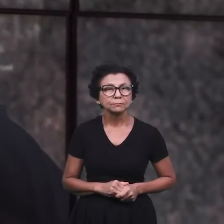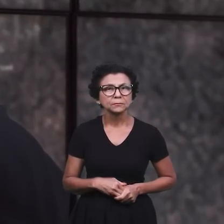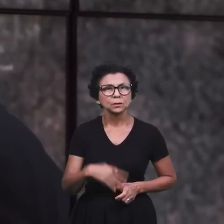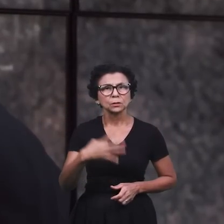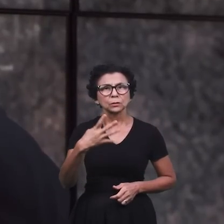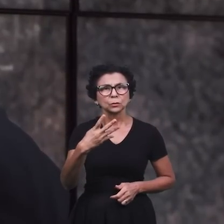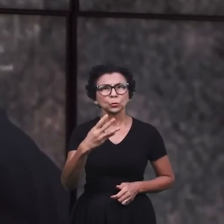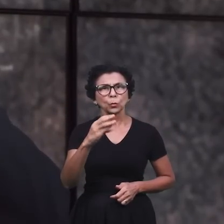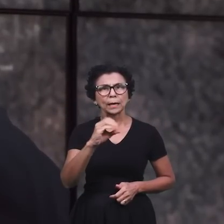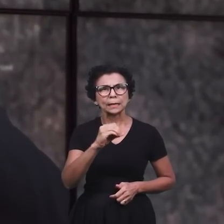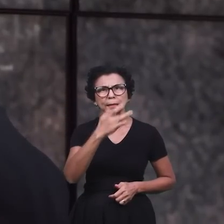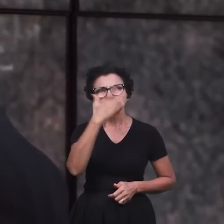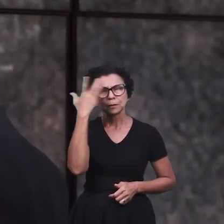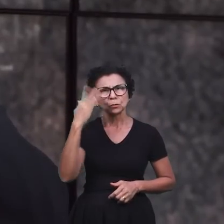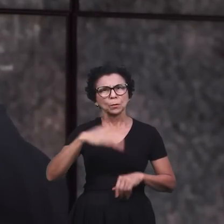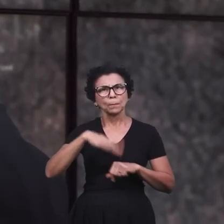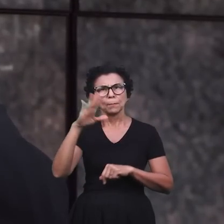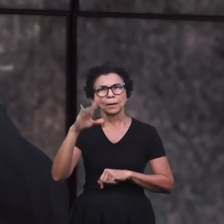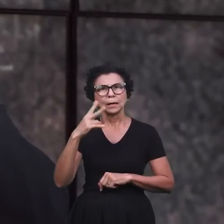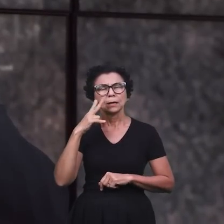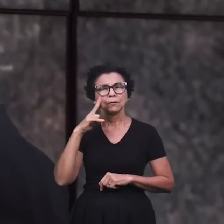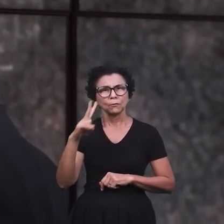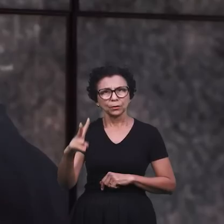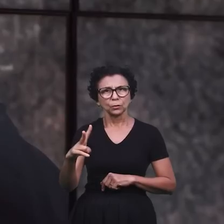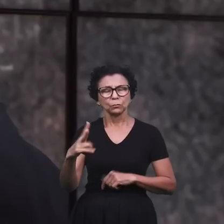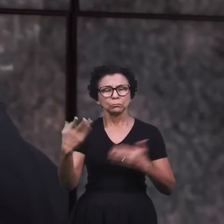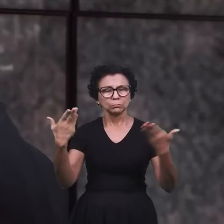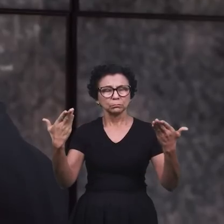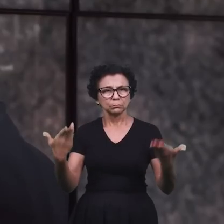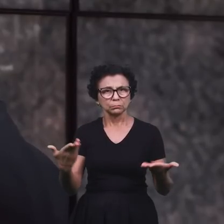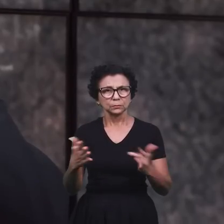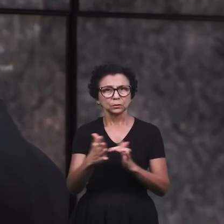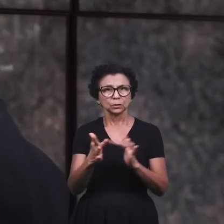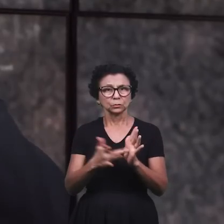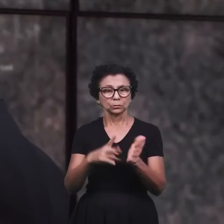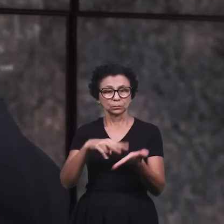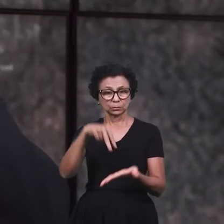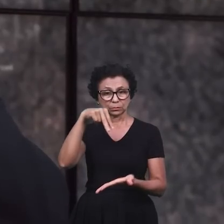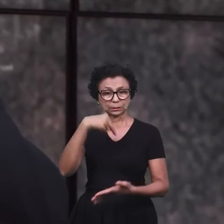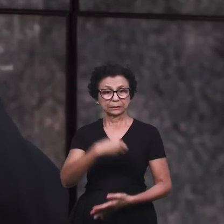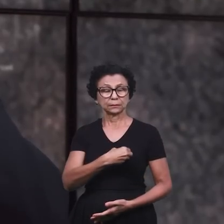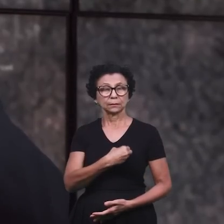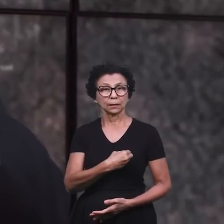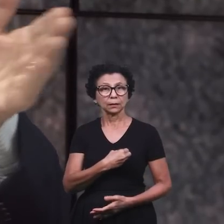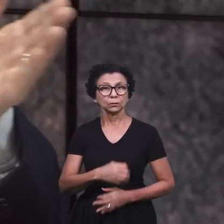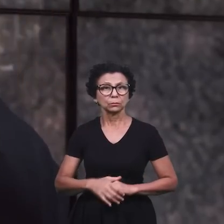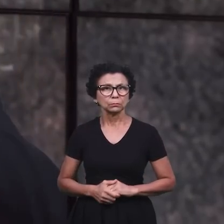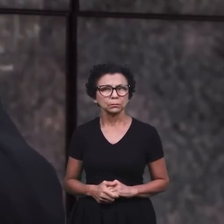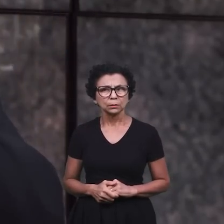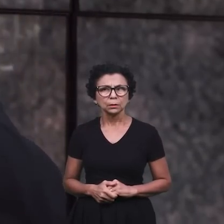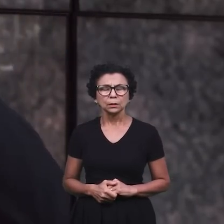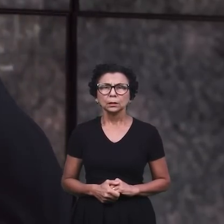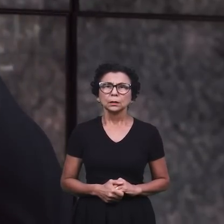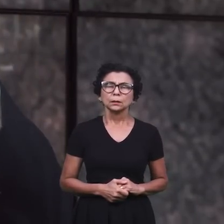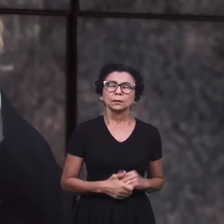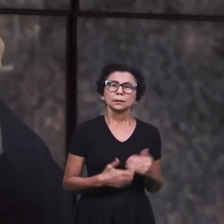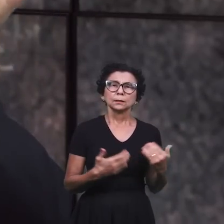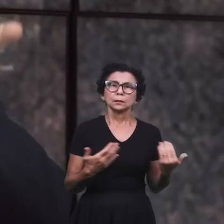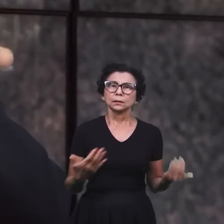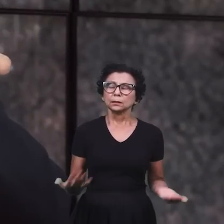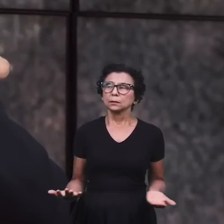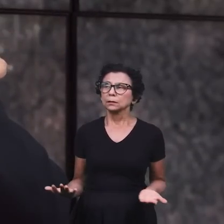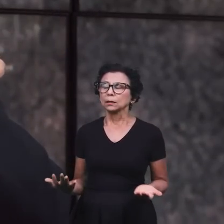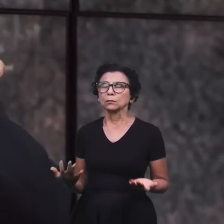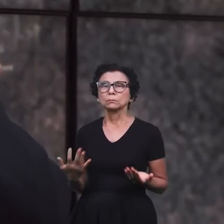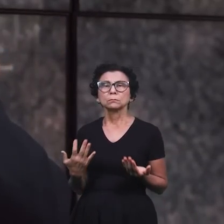Quando ele esteve para subir para o Pai, os discípulos perguntaram se ele iria regenerar tudo, porque essa era a